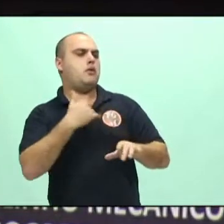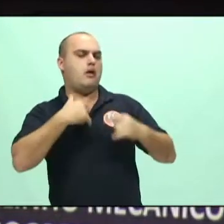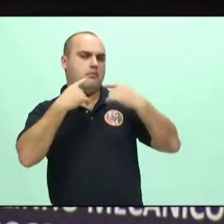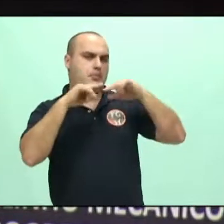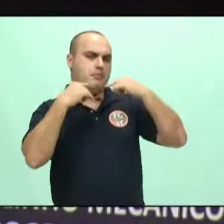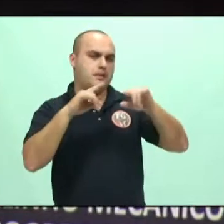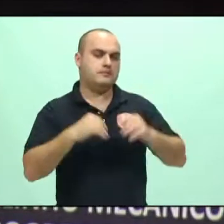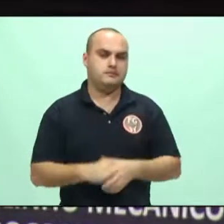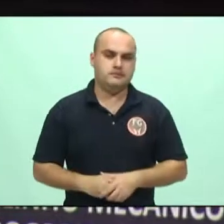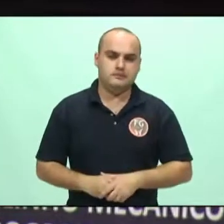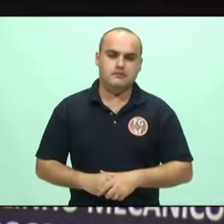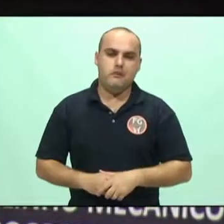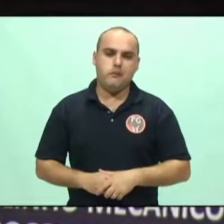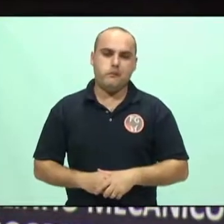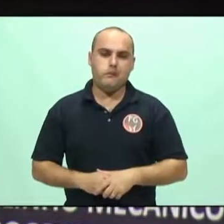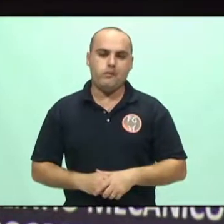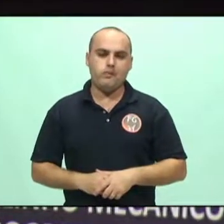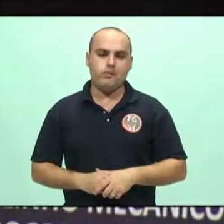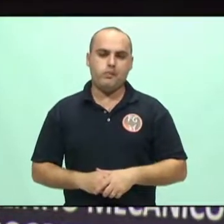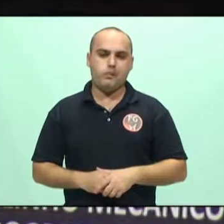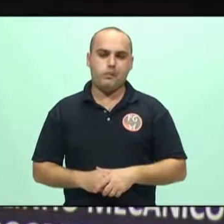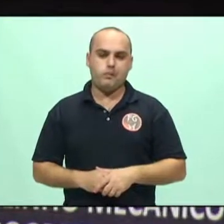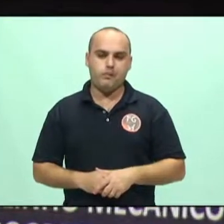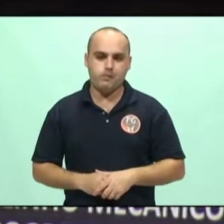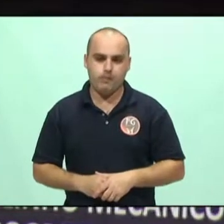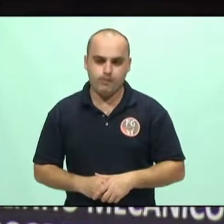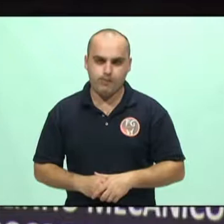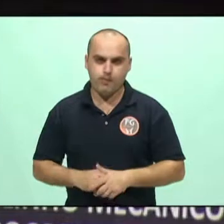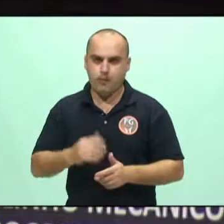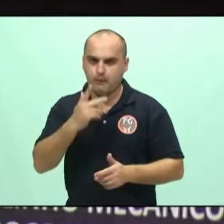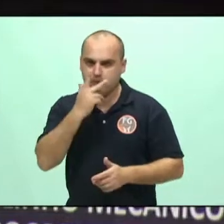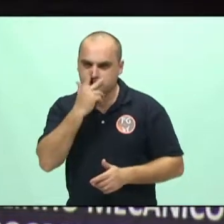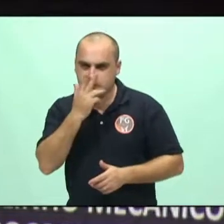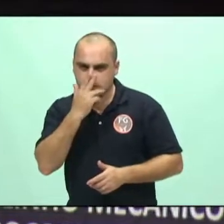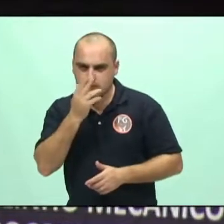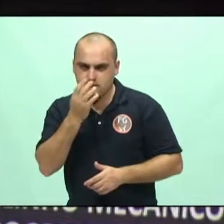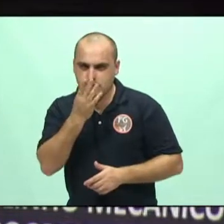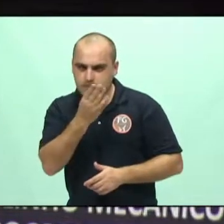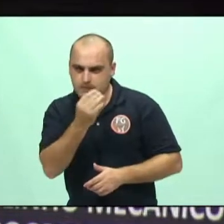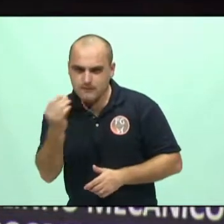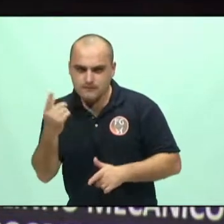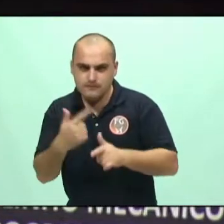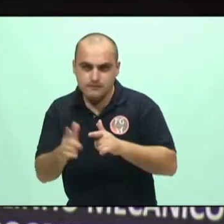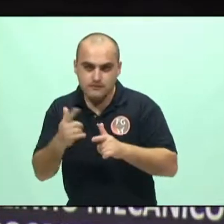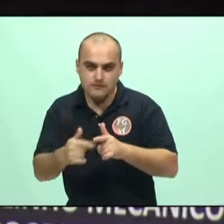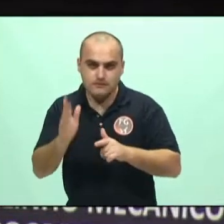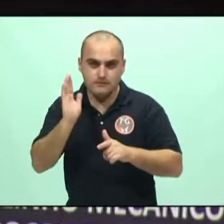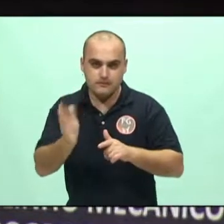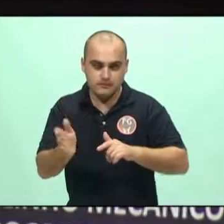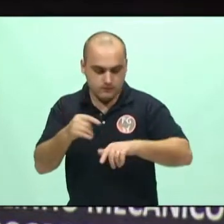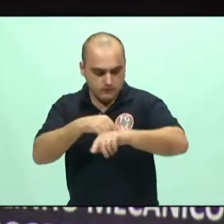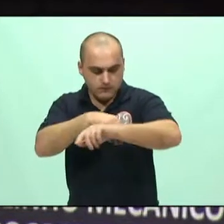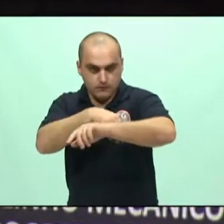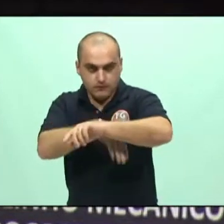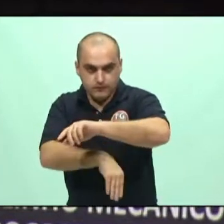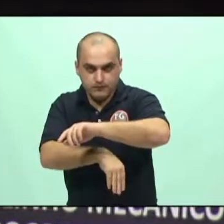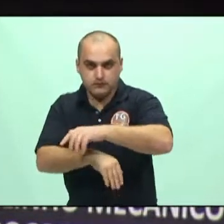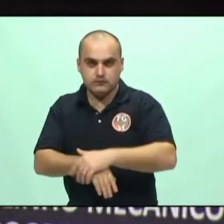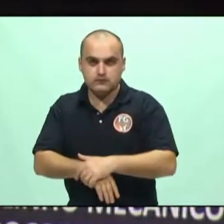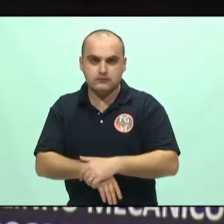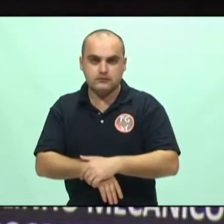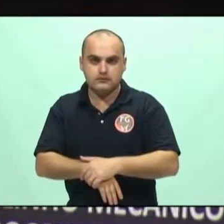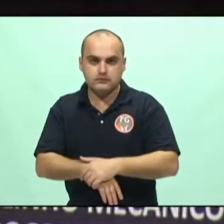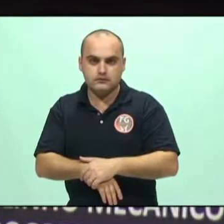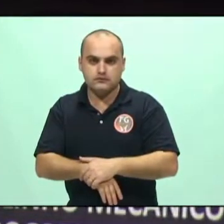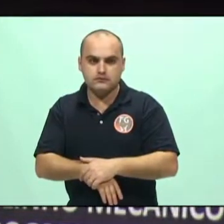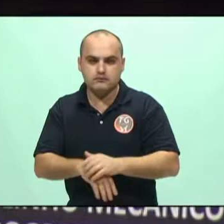agora praticamente uma boa parte já está enterrada em mal feita onde é que tá fiscalização